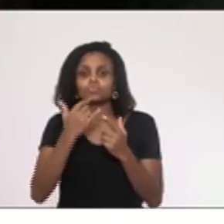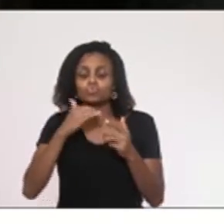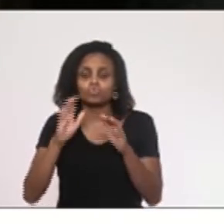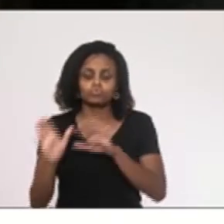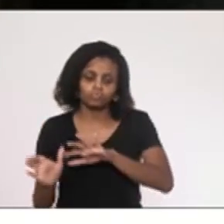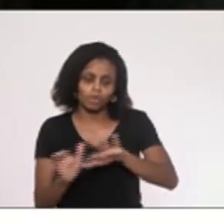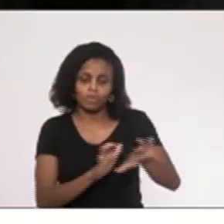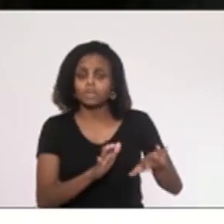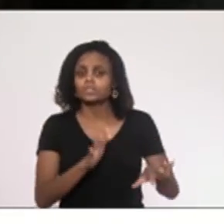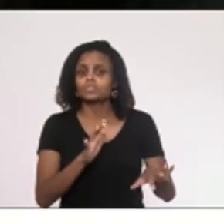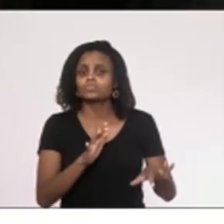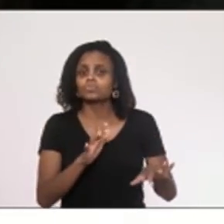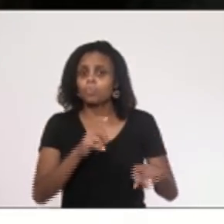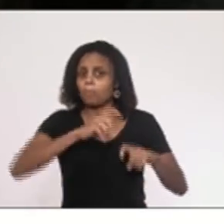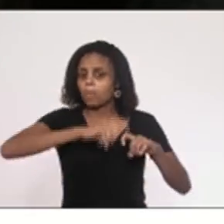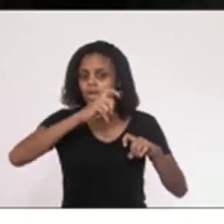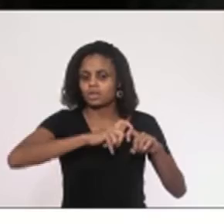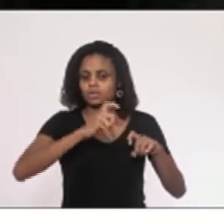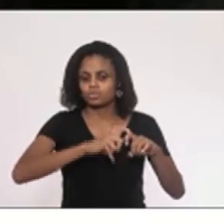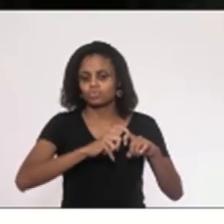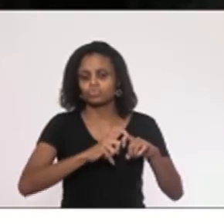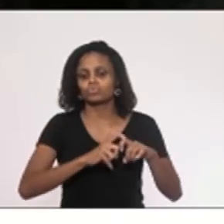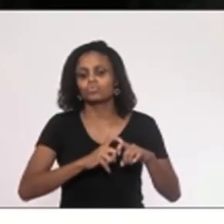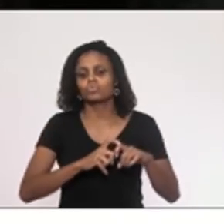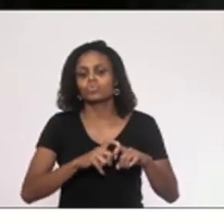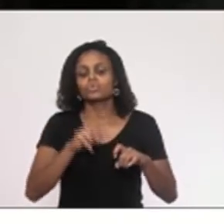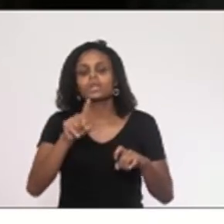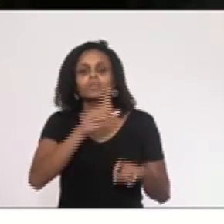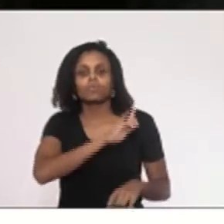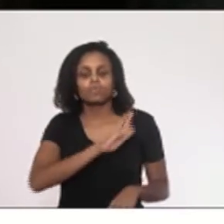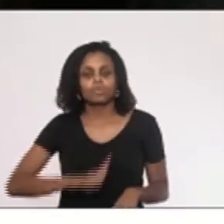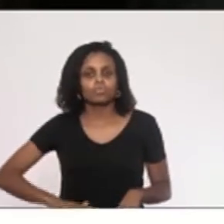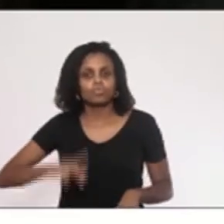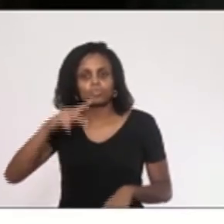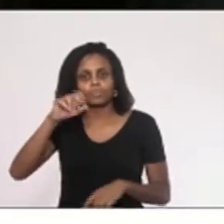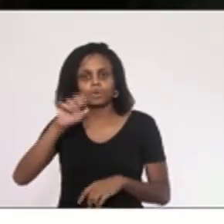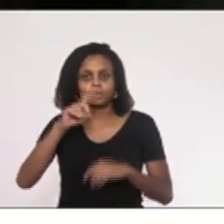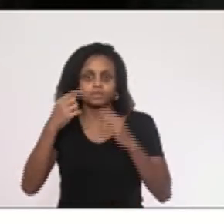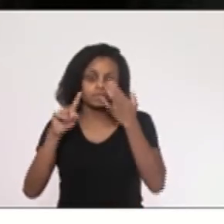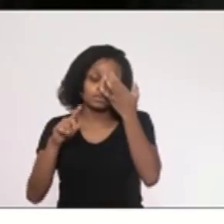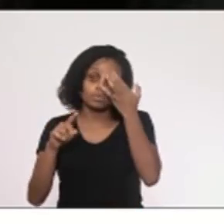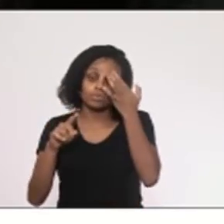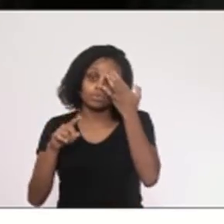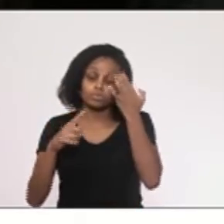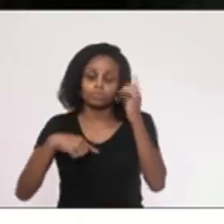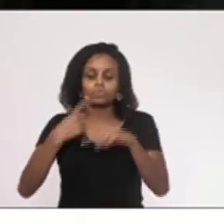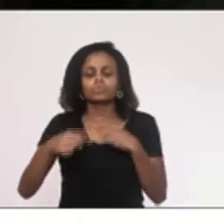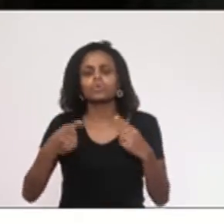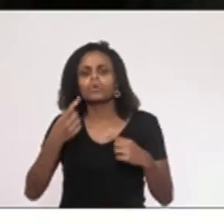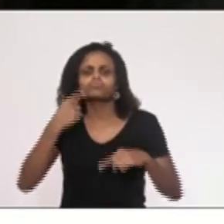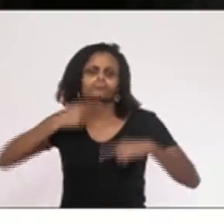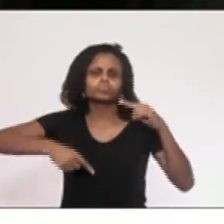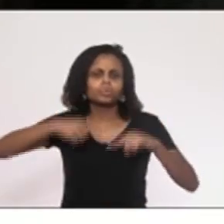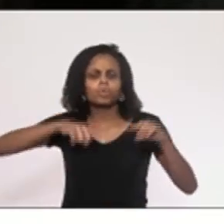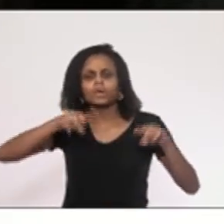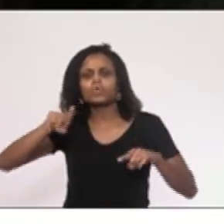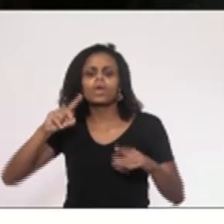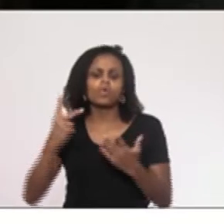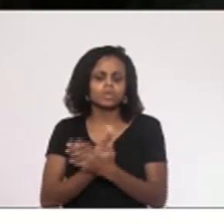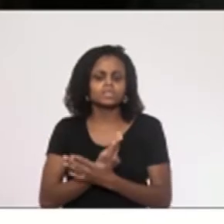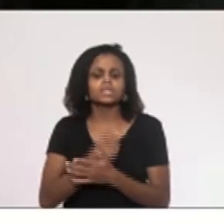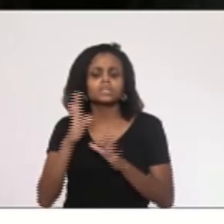governador Pezão, ele se apresenta, e quando nós discutimos com ele o que acontecia com